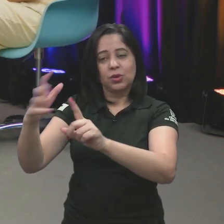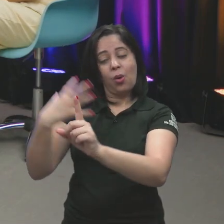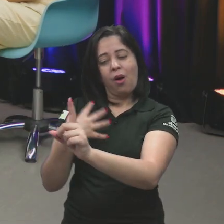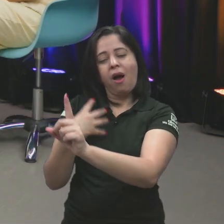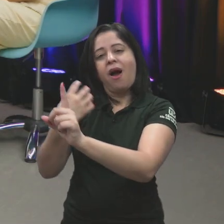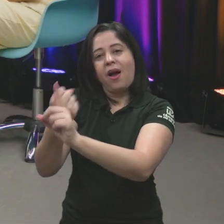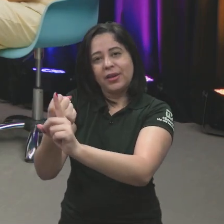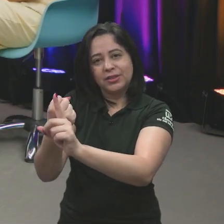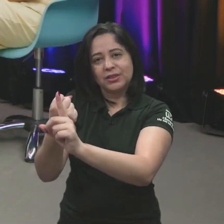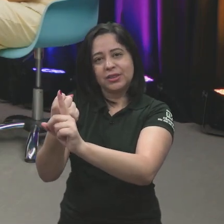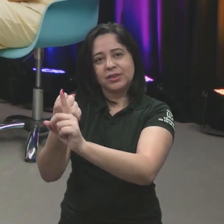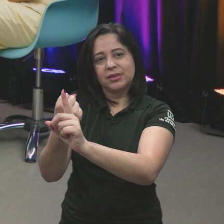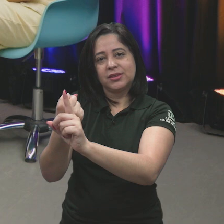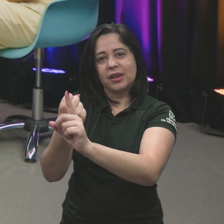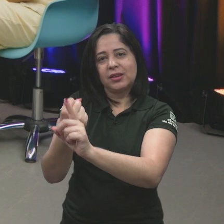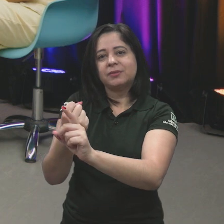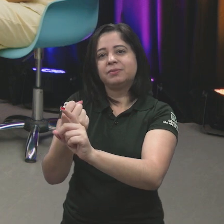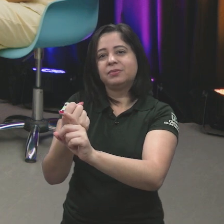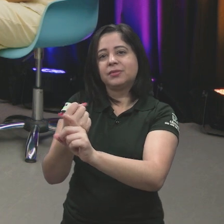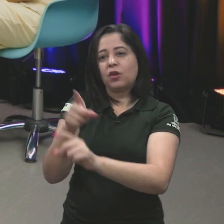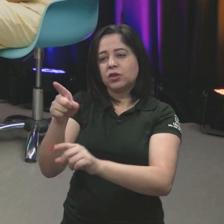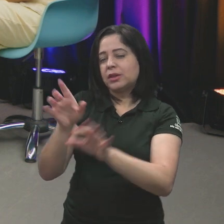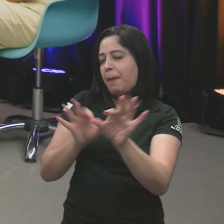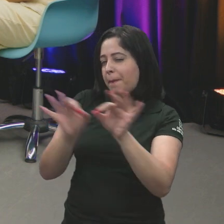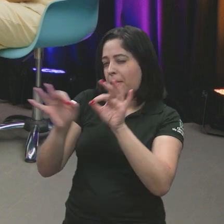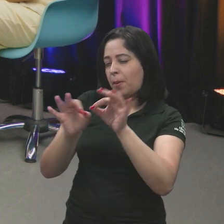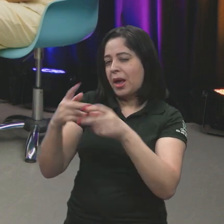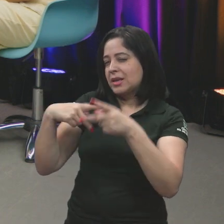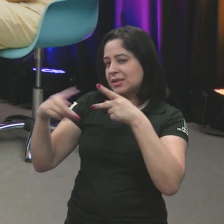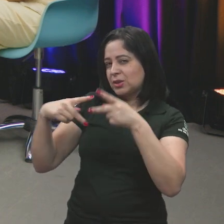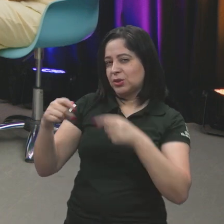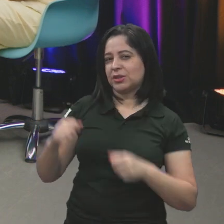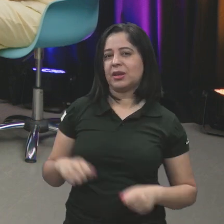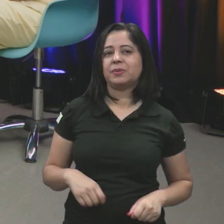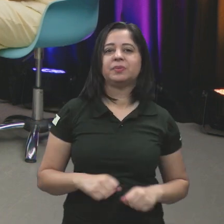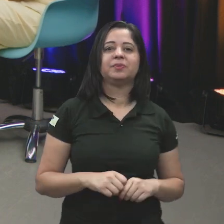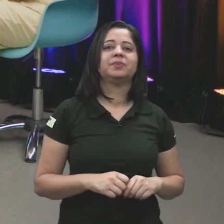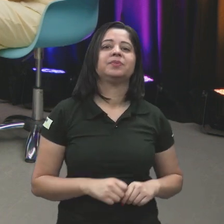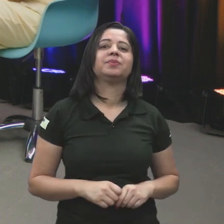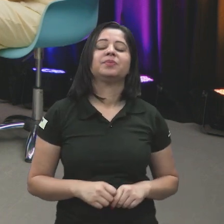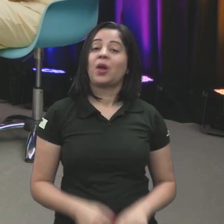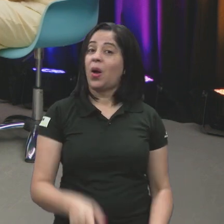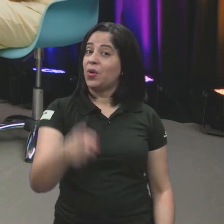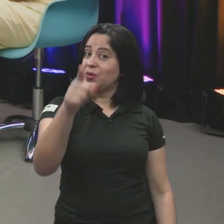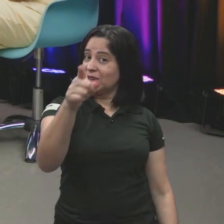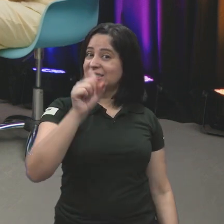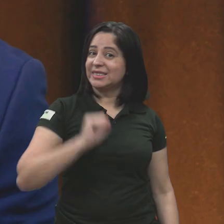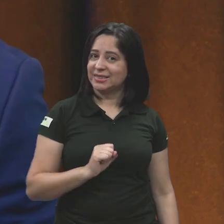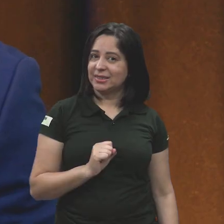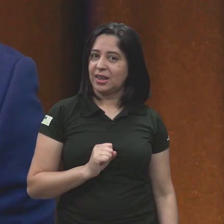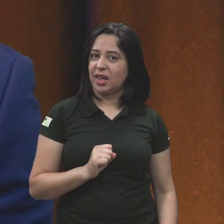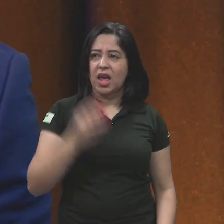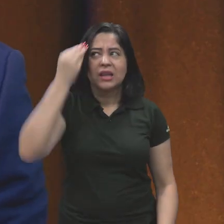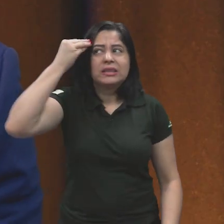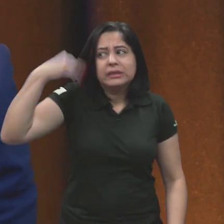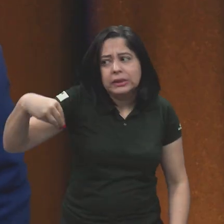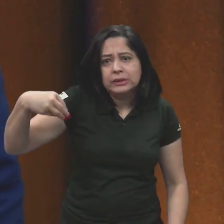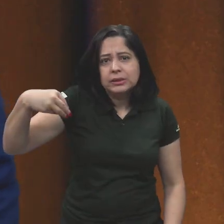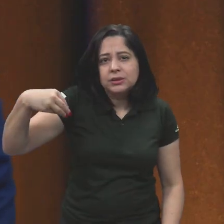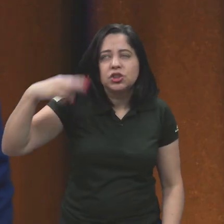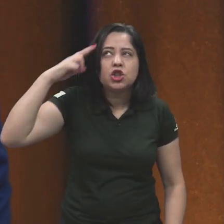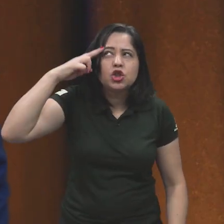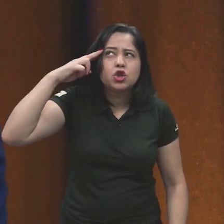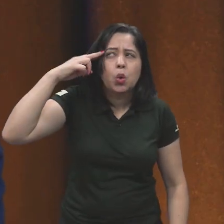sua trajetória e de tudo que você tem aí de planos para a nossa São José dos Campos. Pode olhar ali e deixar um recado para eles. Olha, eu quero dizer que